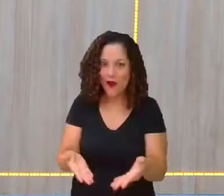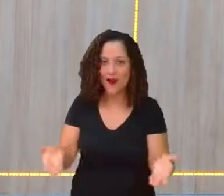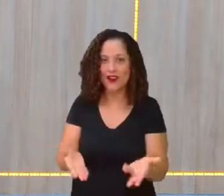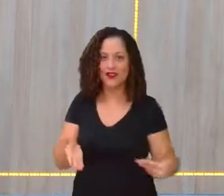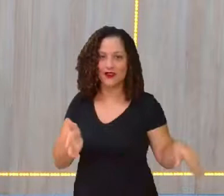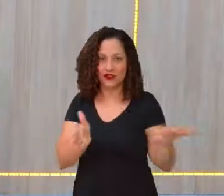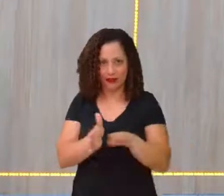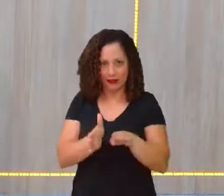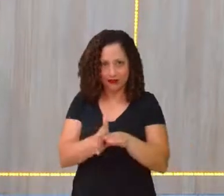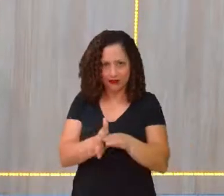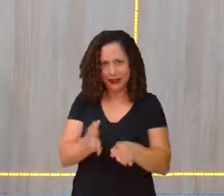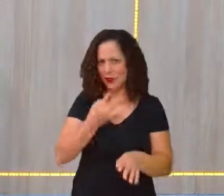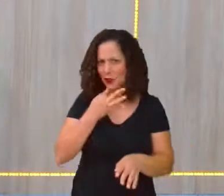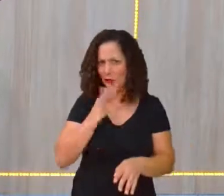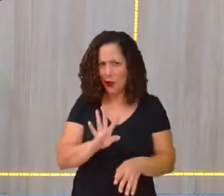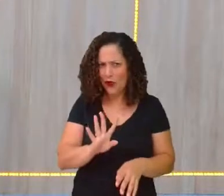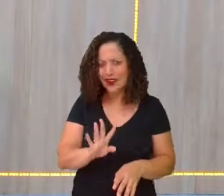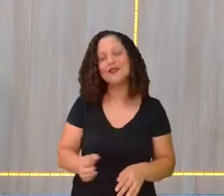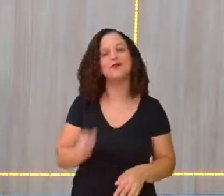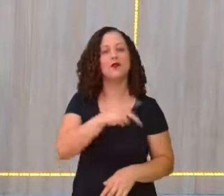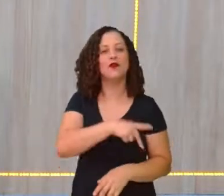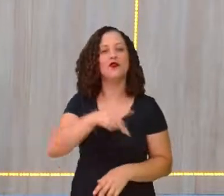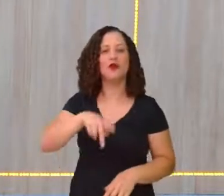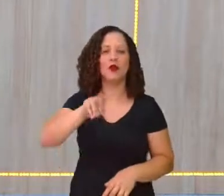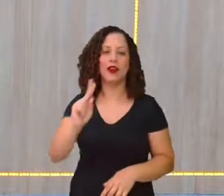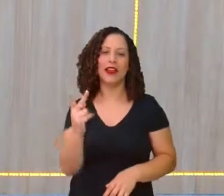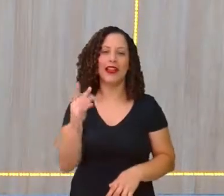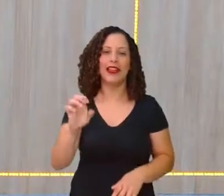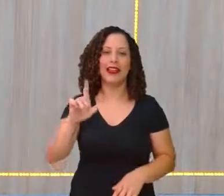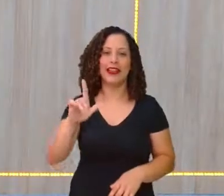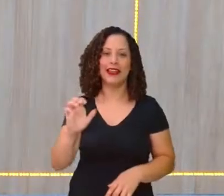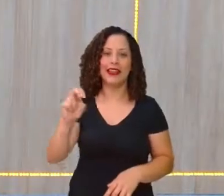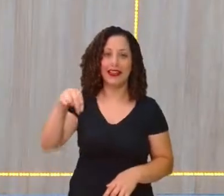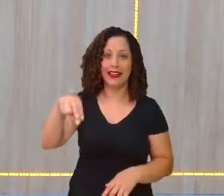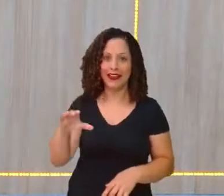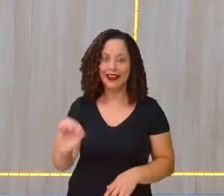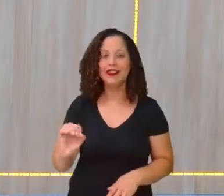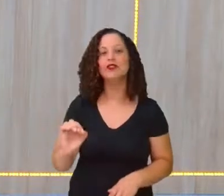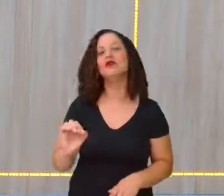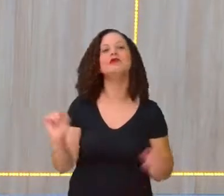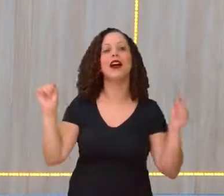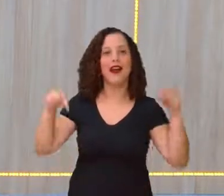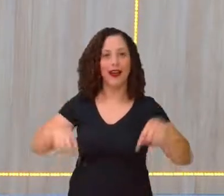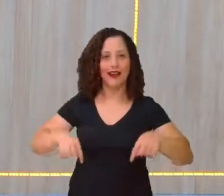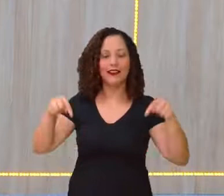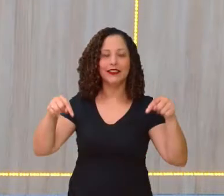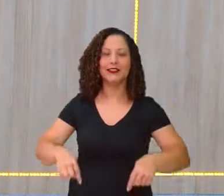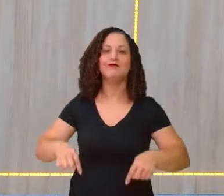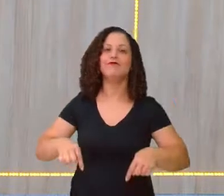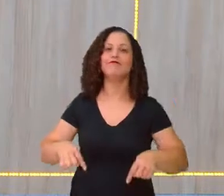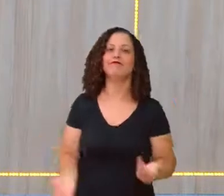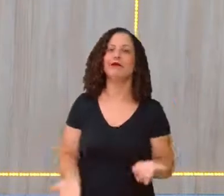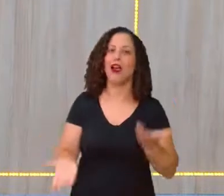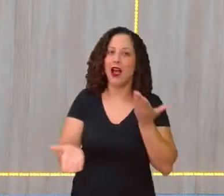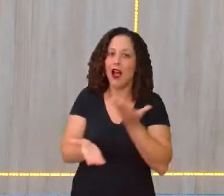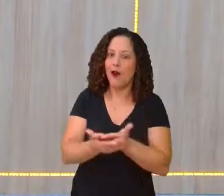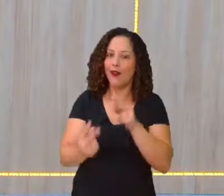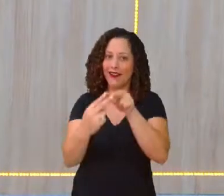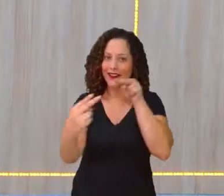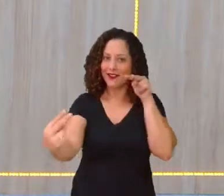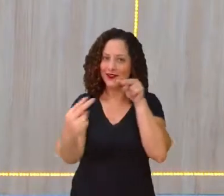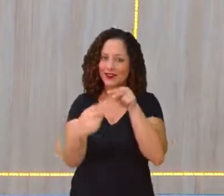não me conhece, eu me chamo Heleno Júnior, né, e sou professor aqui na Escola Municipal para Aulas Digitais